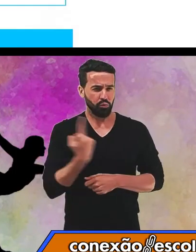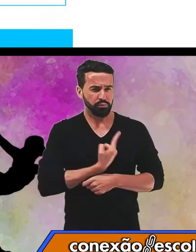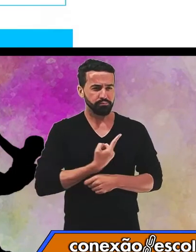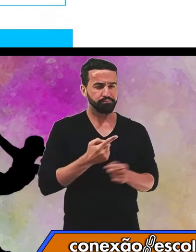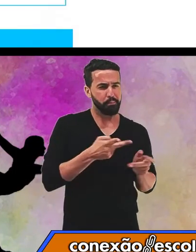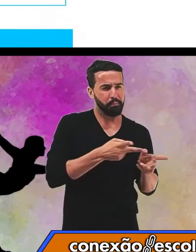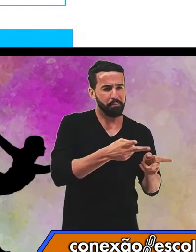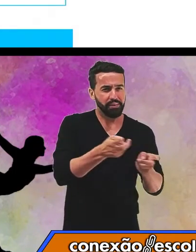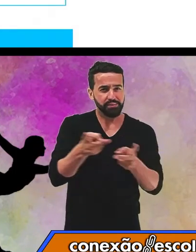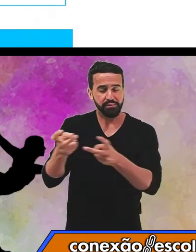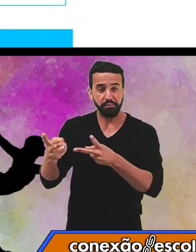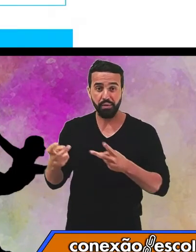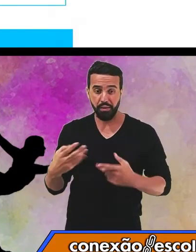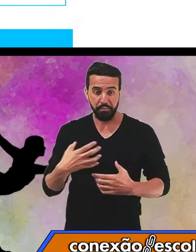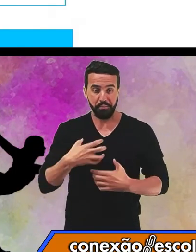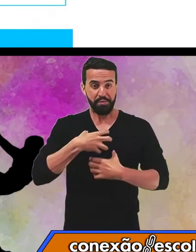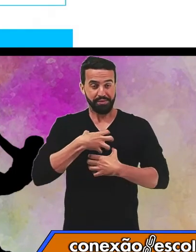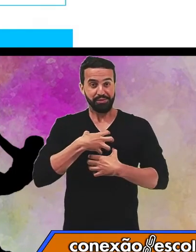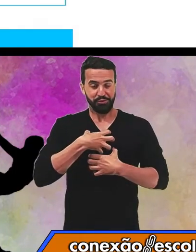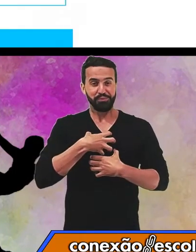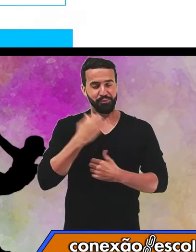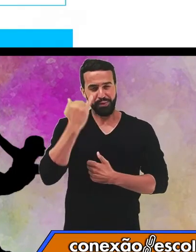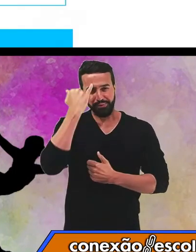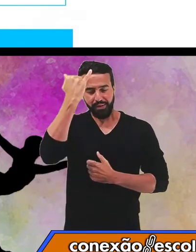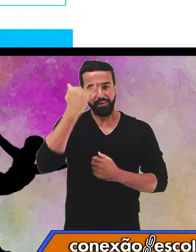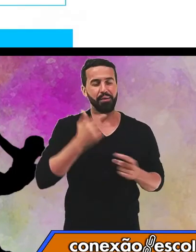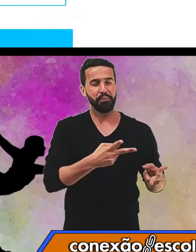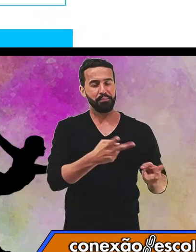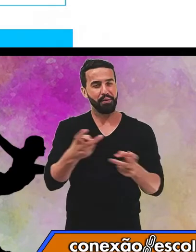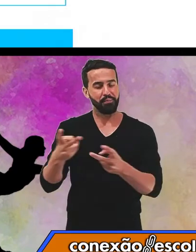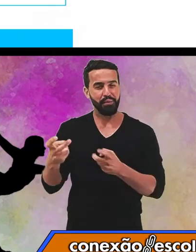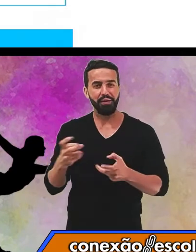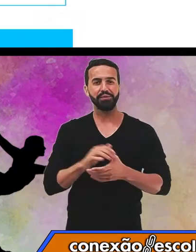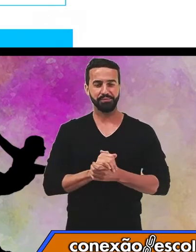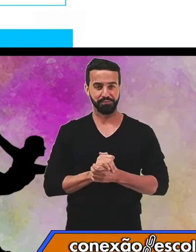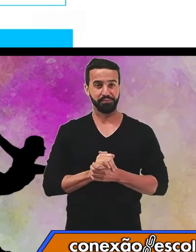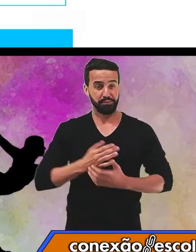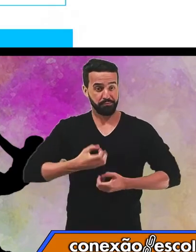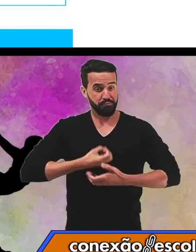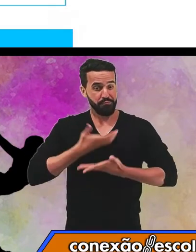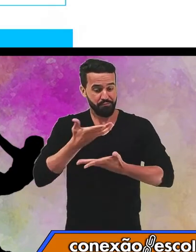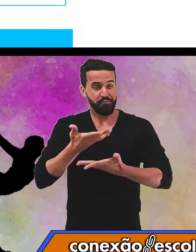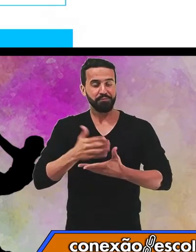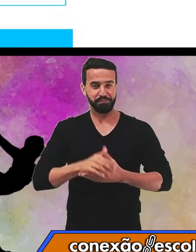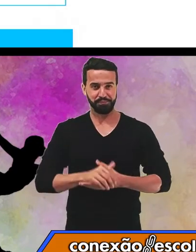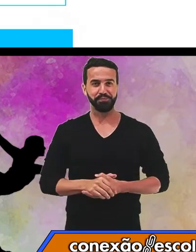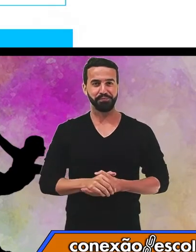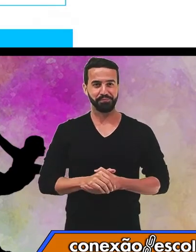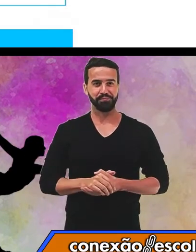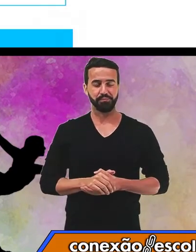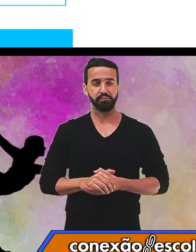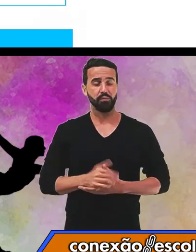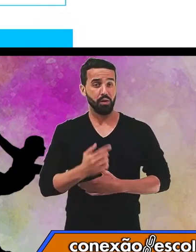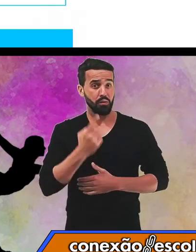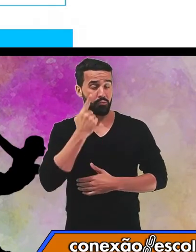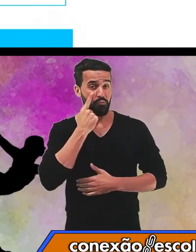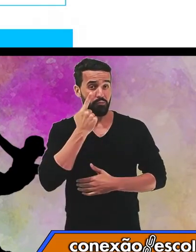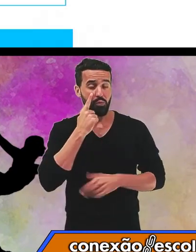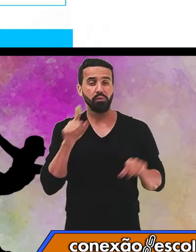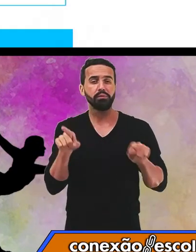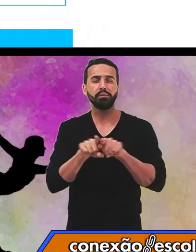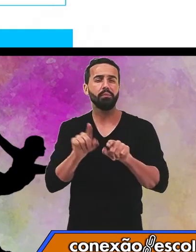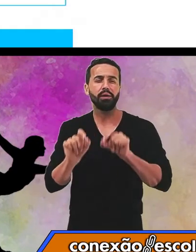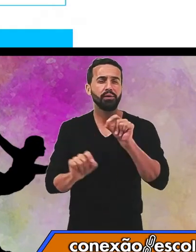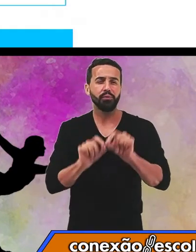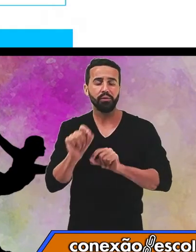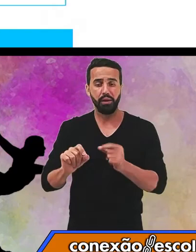e compreender os sentimentos e ideias de quem dança quer transmitir. A gente viu também sobre as